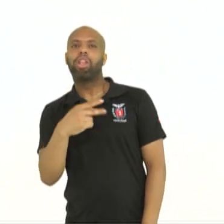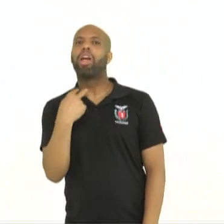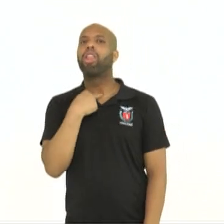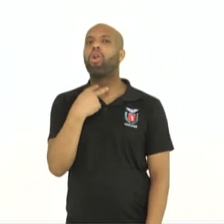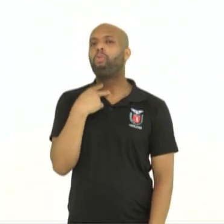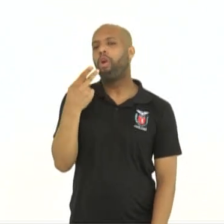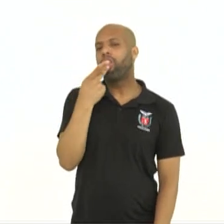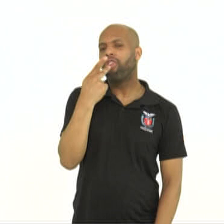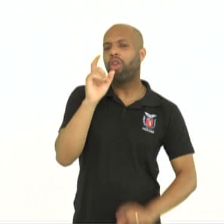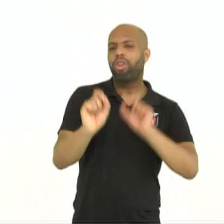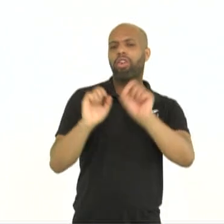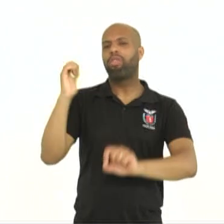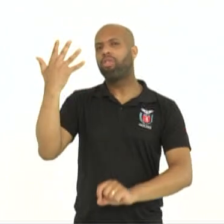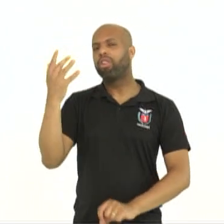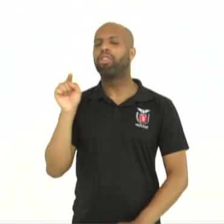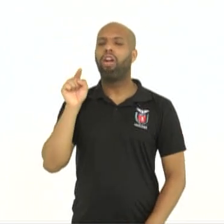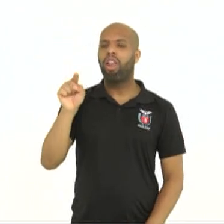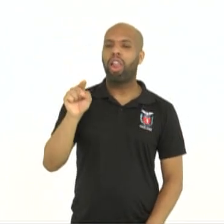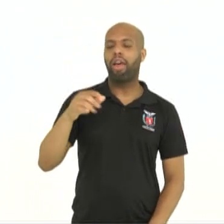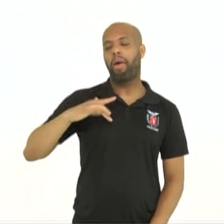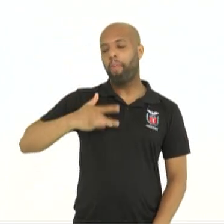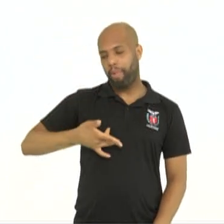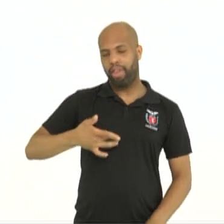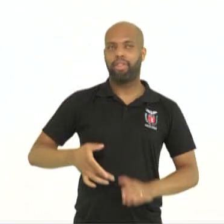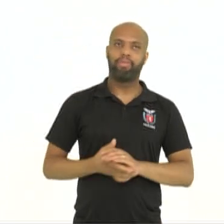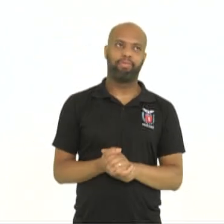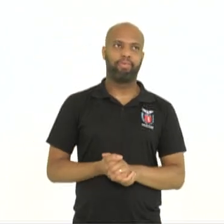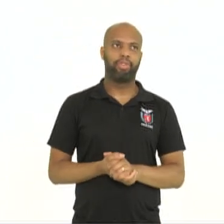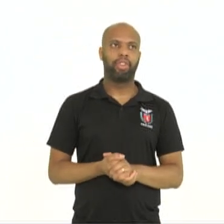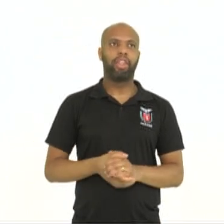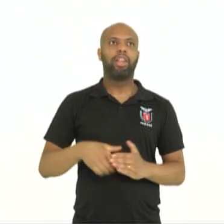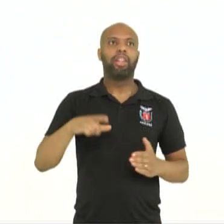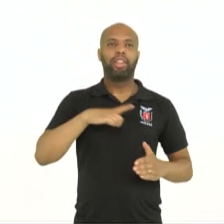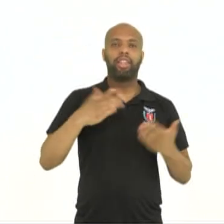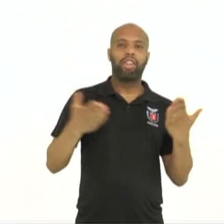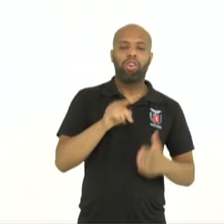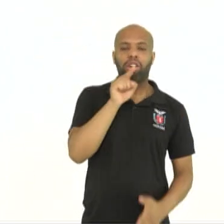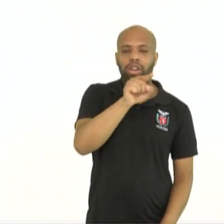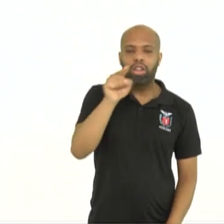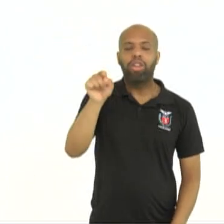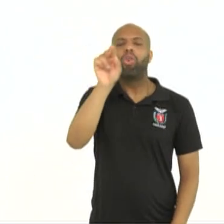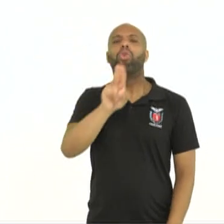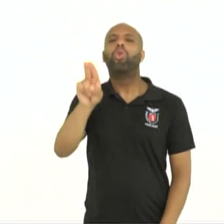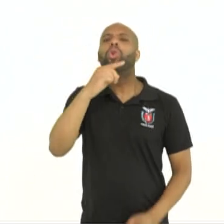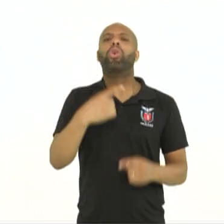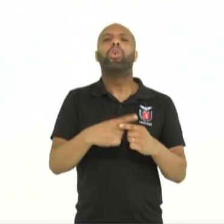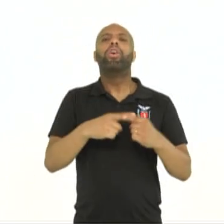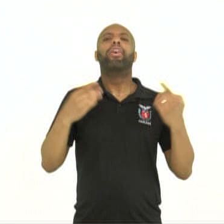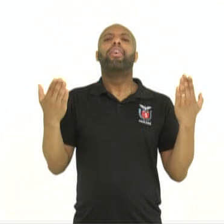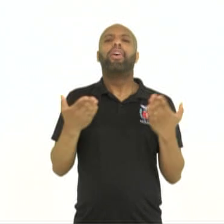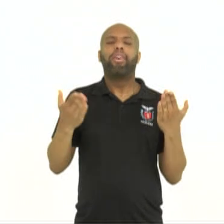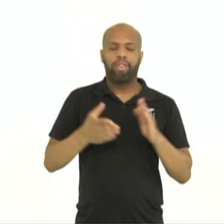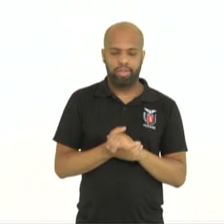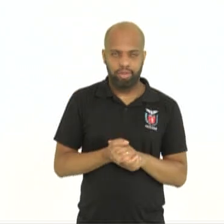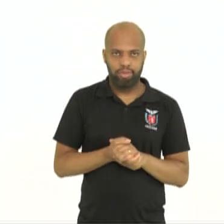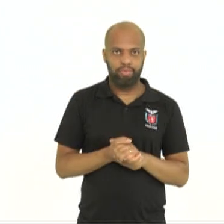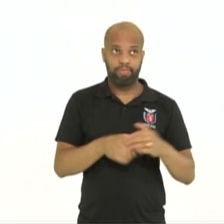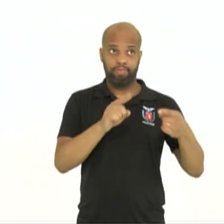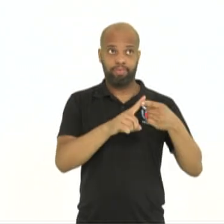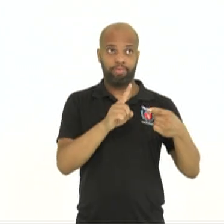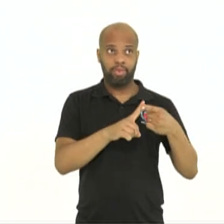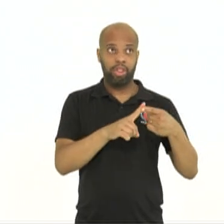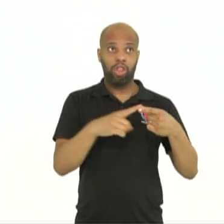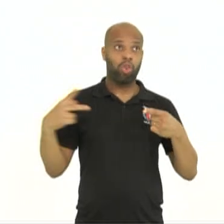contar o que aconteceu por lá. É uma pena. As reticências foram usadas para o que neste caso aqui? Para a interrupção